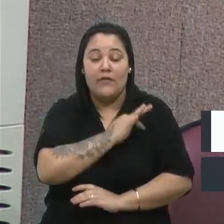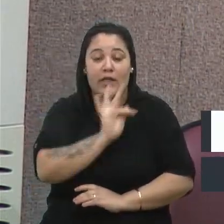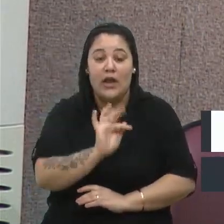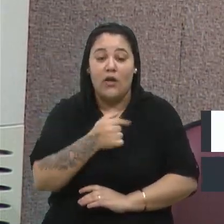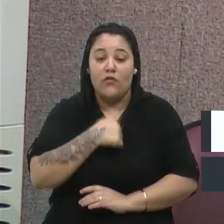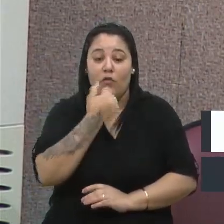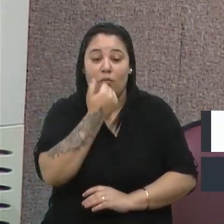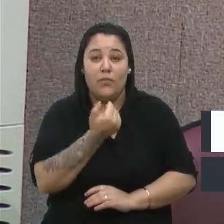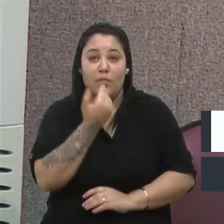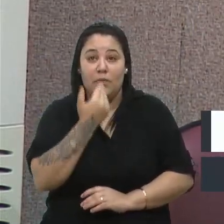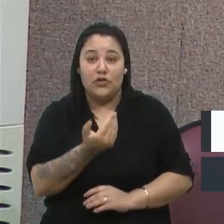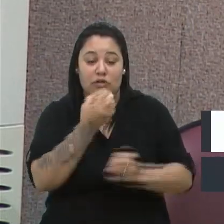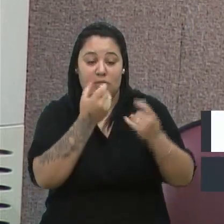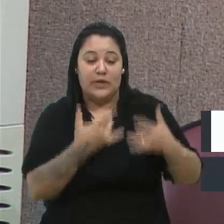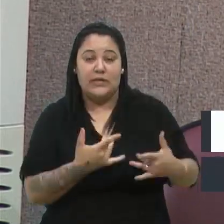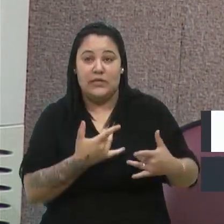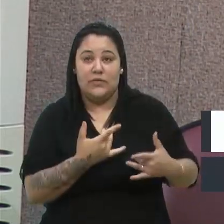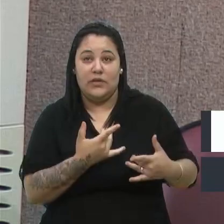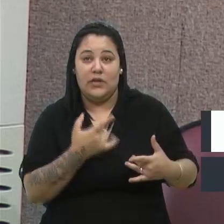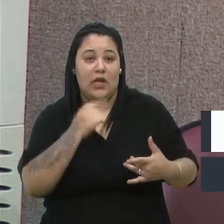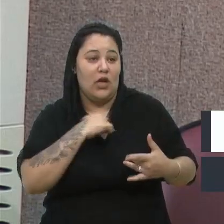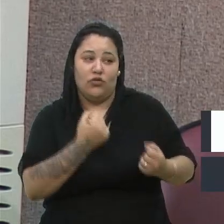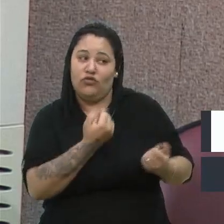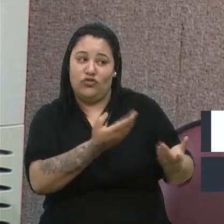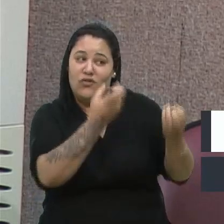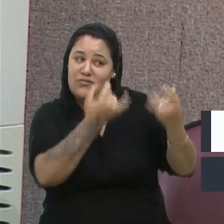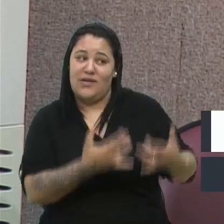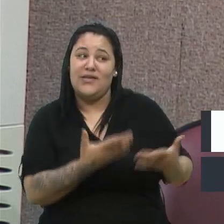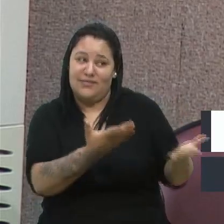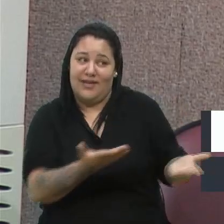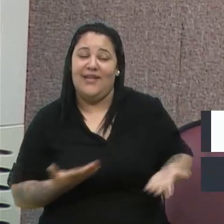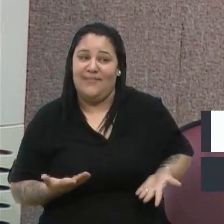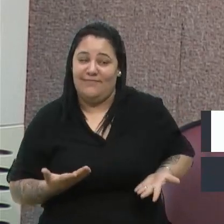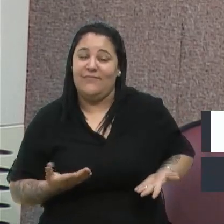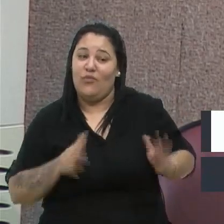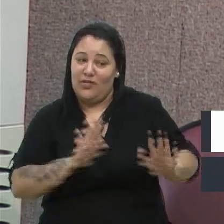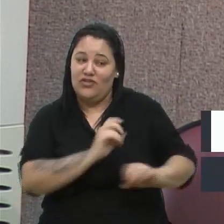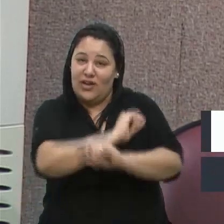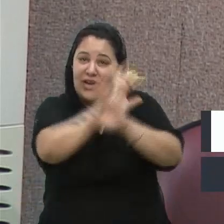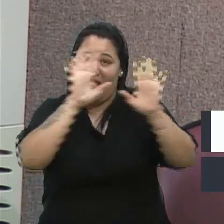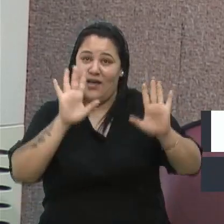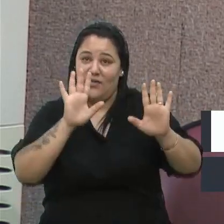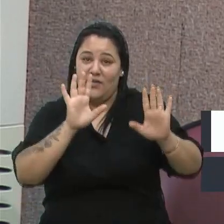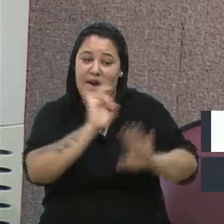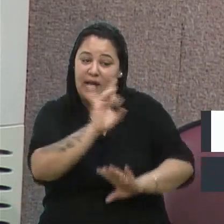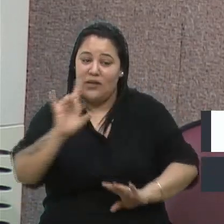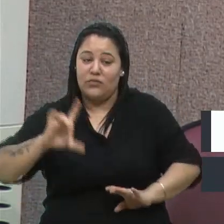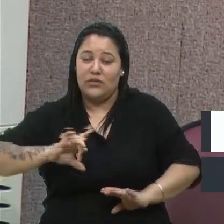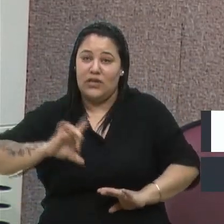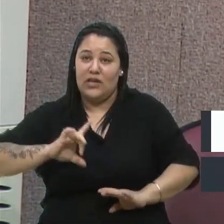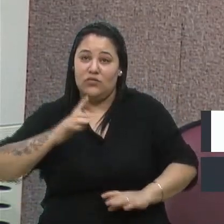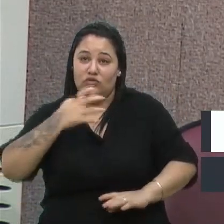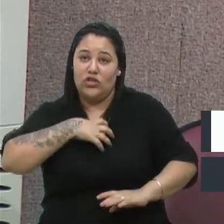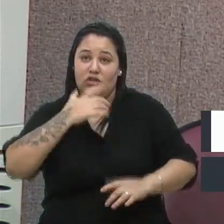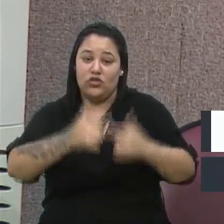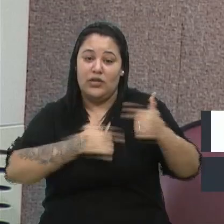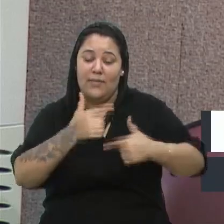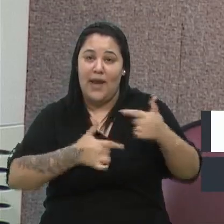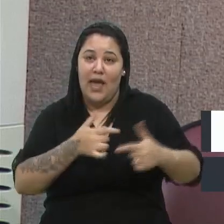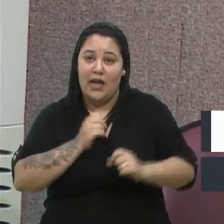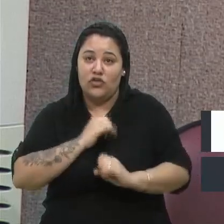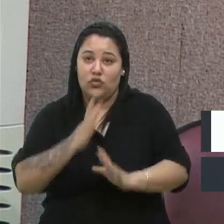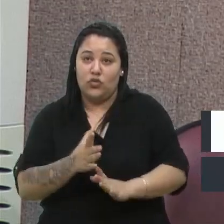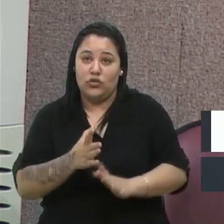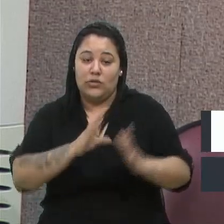Marcon que ele te explica. Não sou eu que vou dar a explicação para o senhor, né? Isso vamos deixar bem claro. Cada um tem seu mandato, sua forma de trabalhar e agir, e somos de